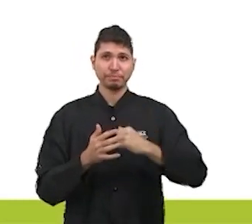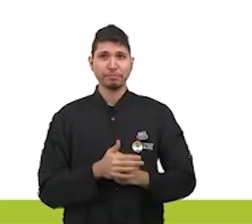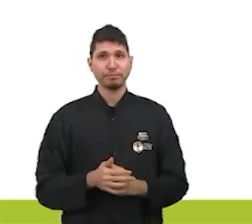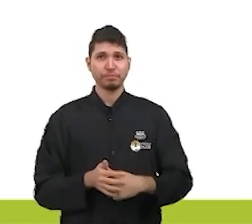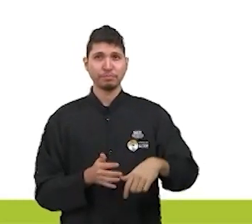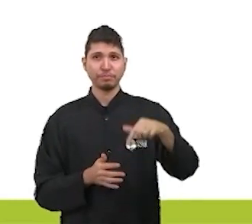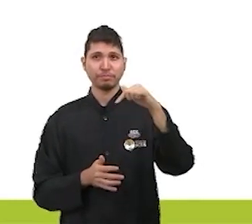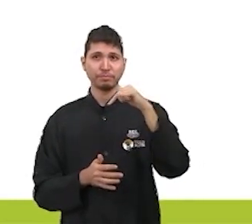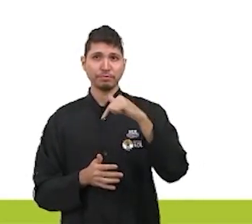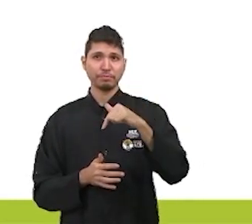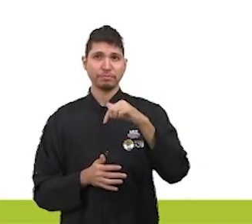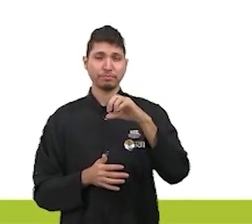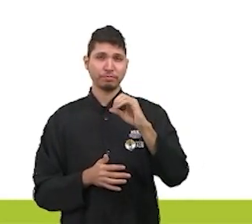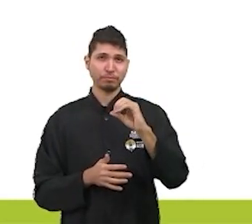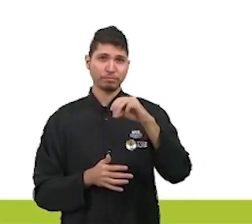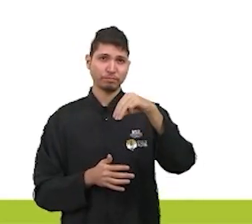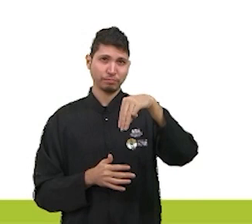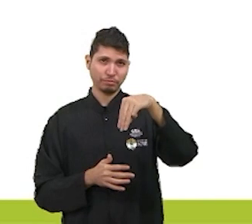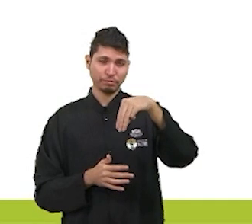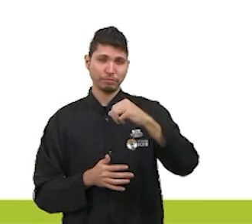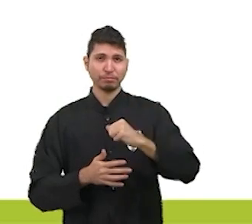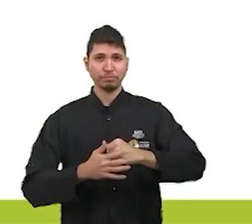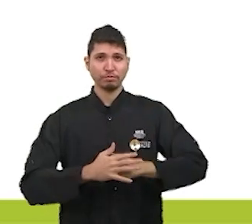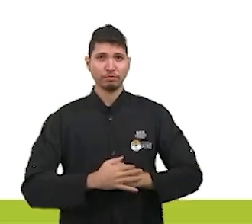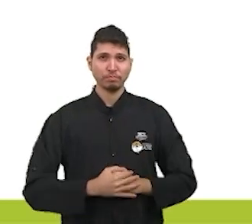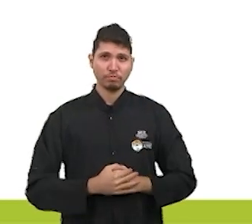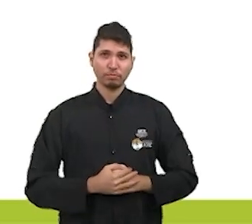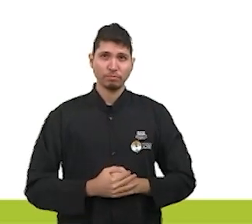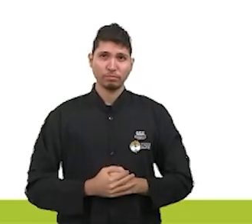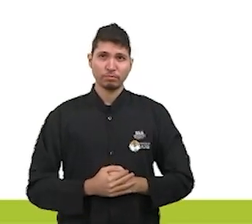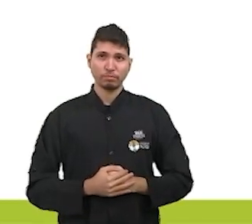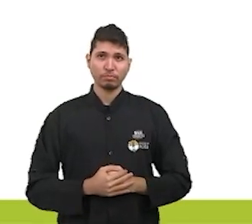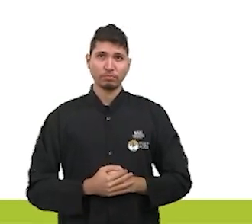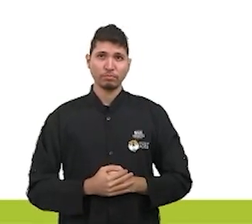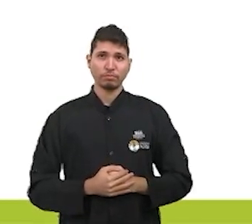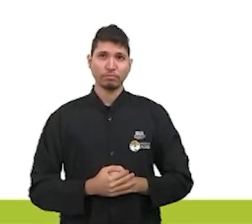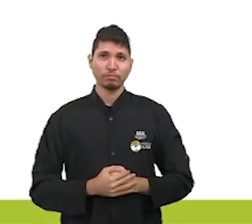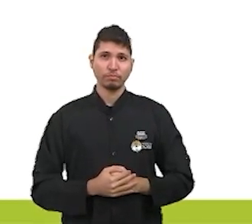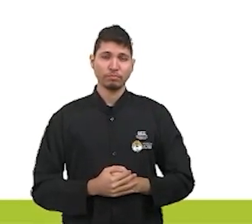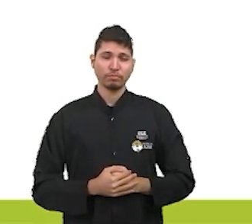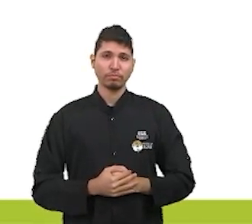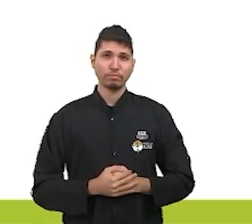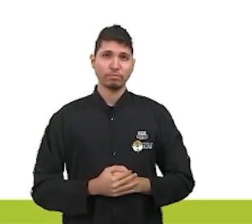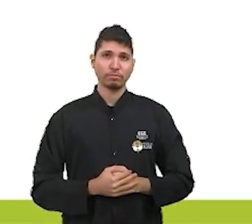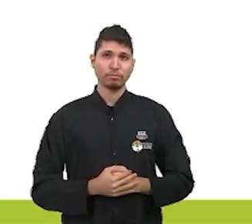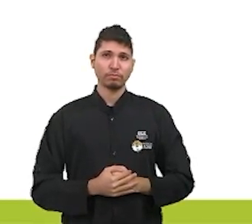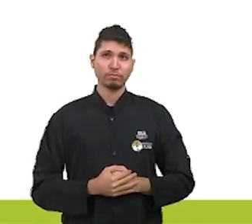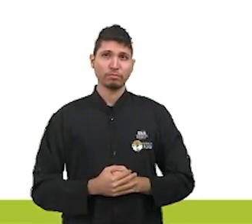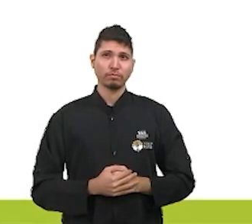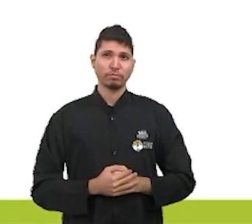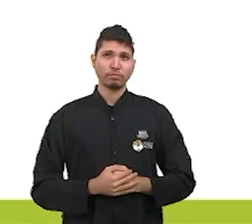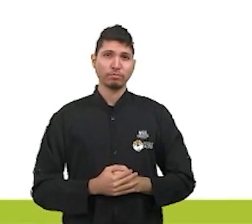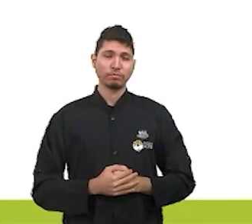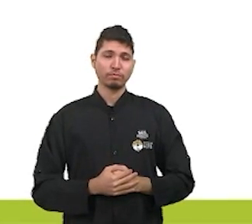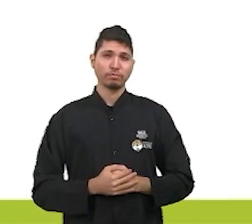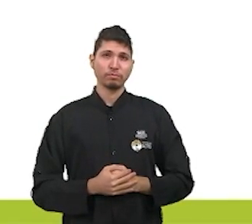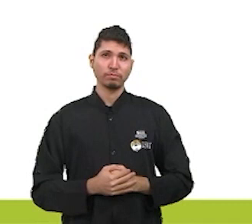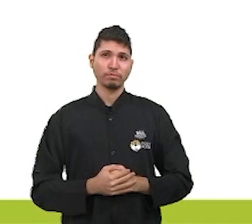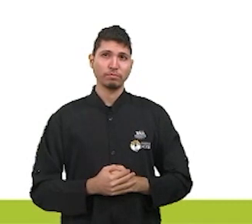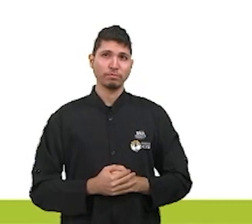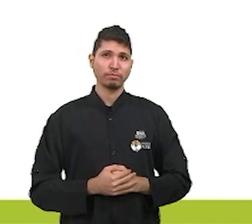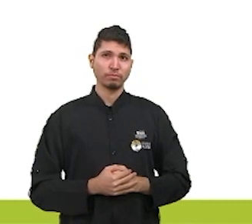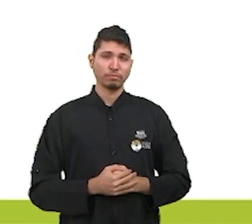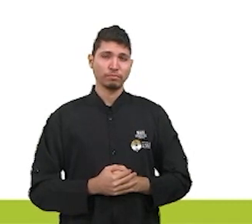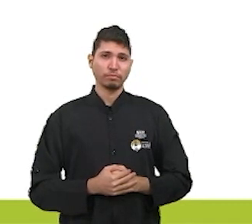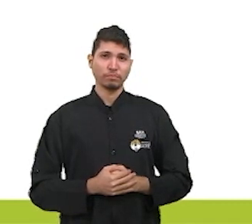7. 70, né, gente? Ok? Porque não é 0,70, é só uma casa decimal, porque o zero eu desconheço, né?